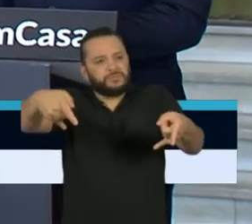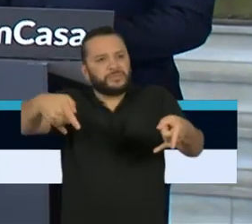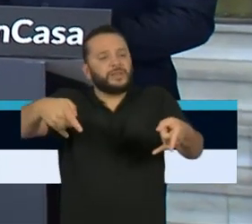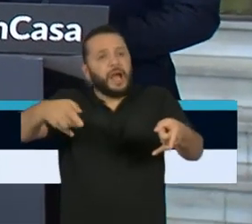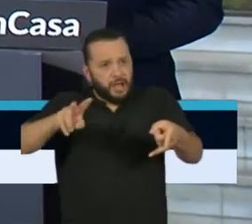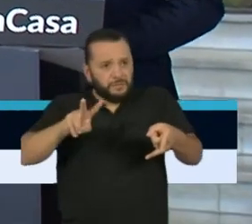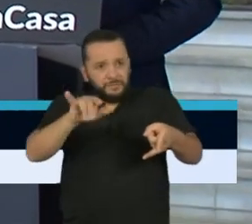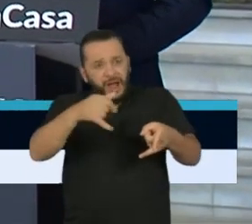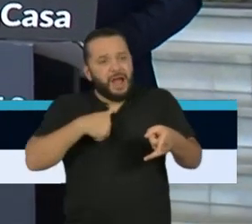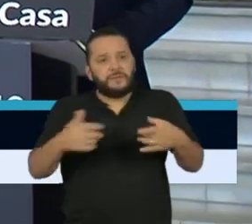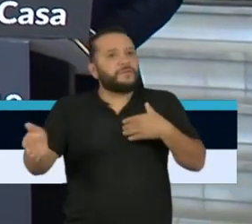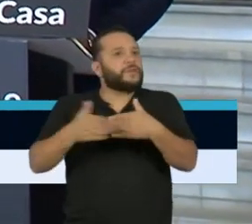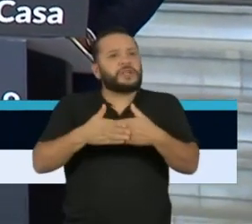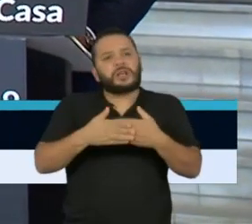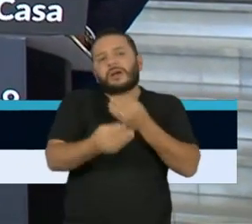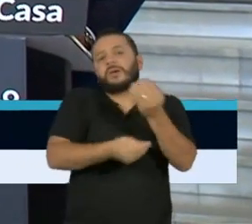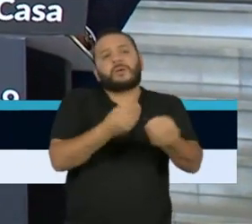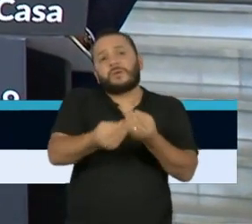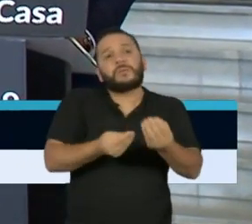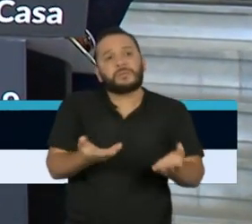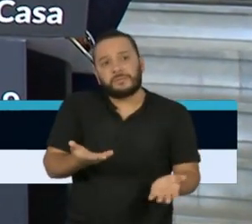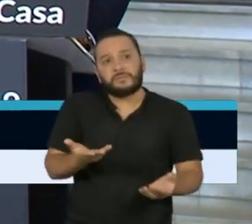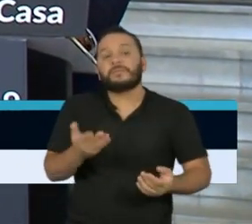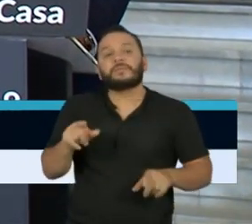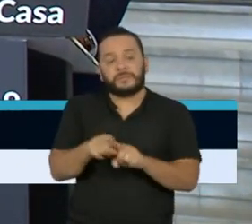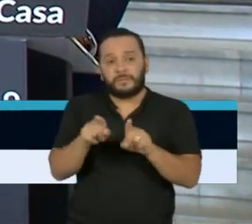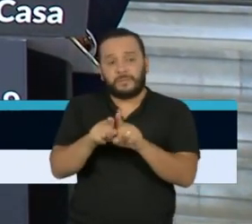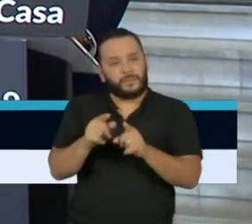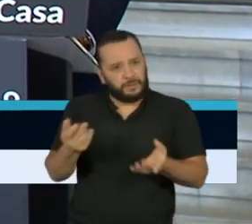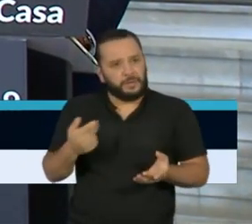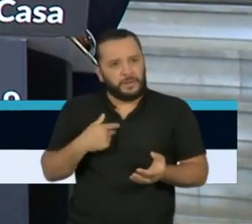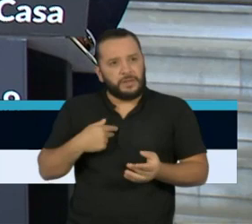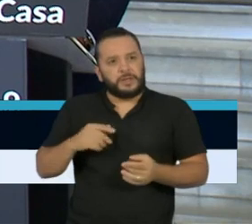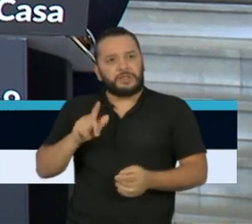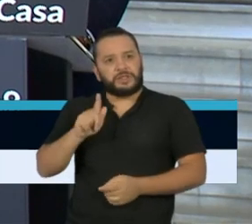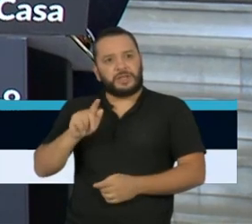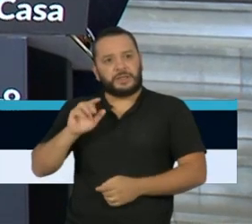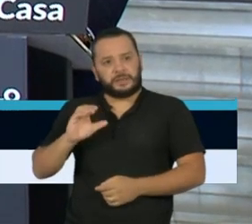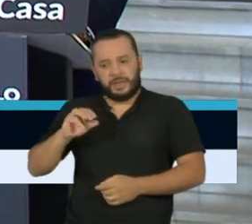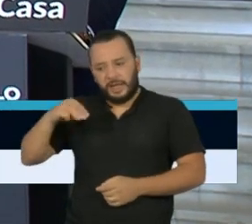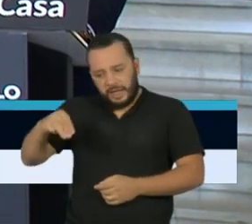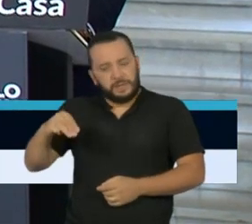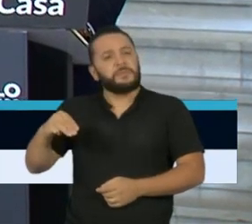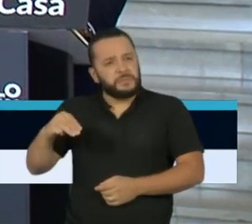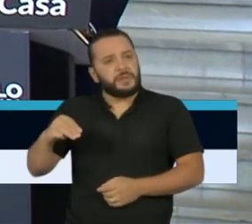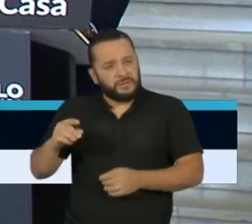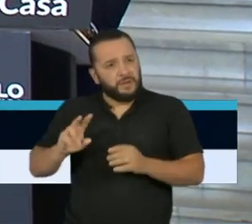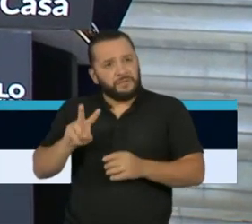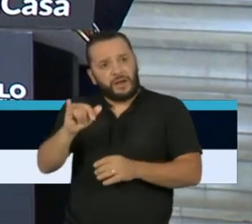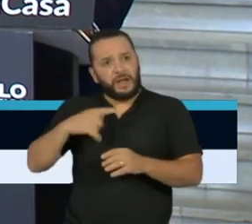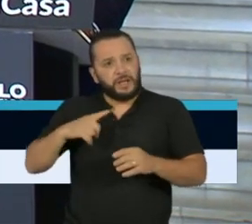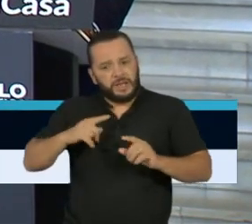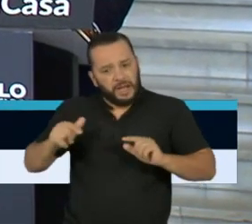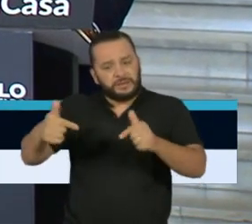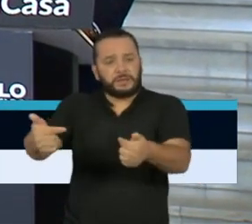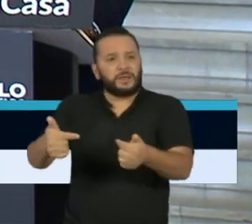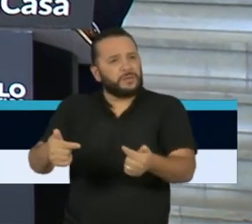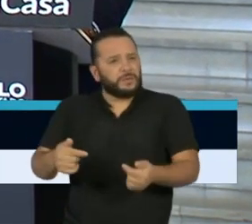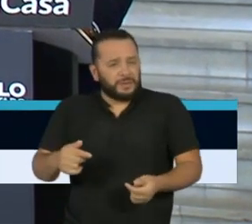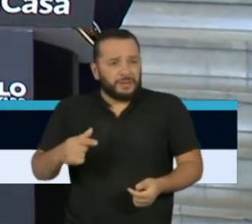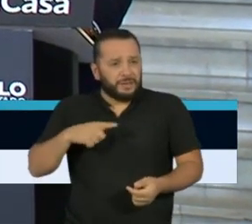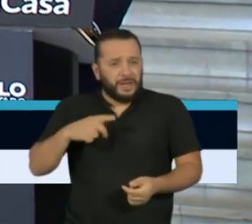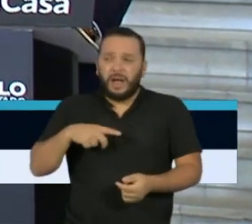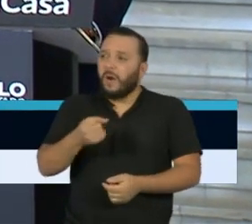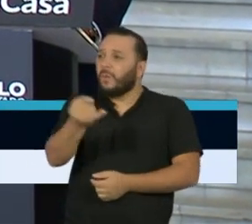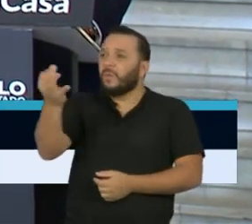o Estado, o Marcos Vignoli ou o governador recebeu de algum prefeito alguma dificuldade que eles possam estar tendo em cumprir a determinação